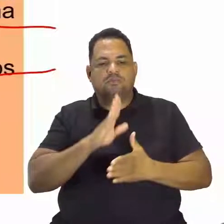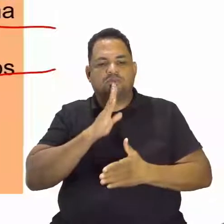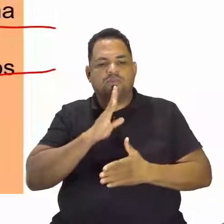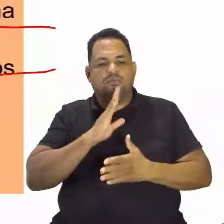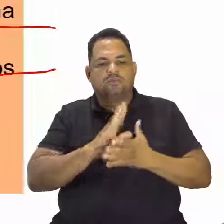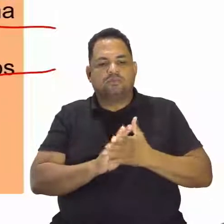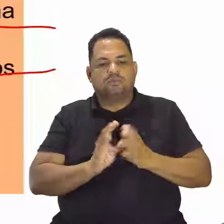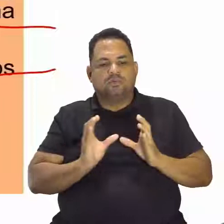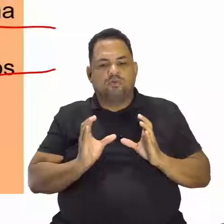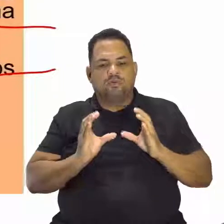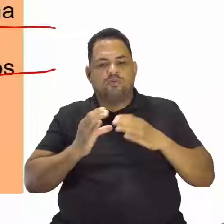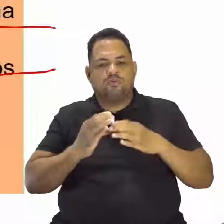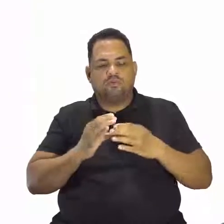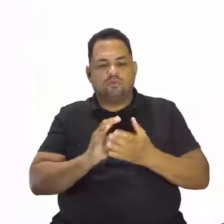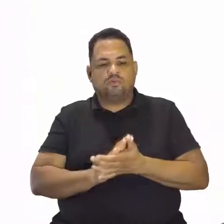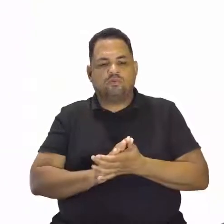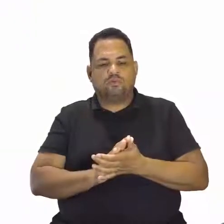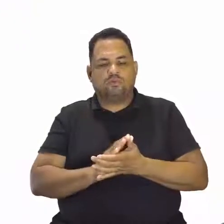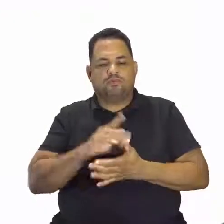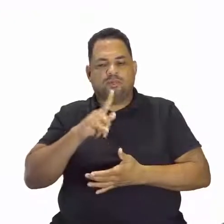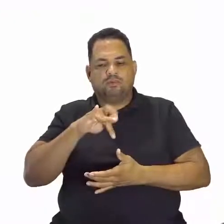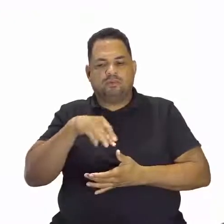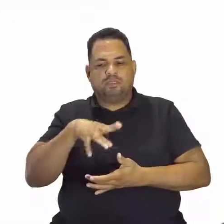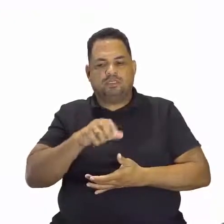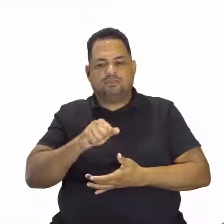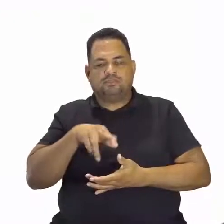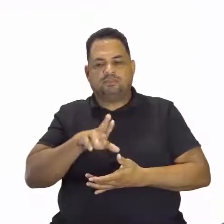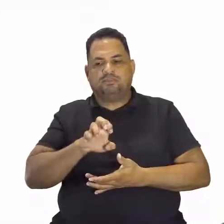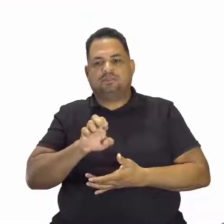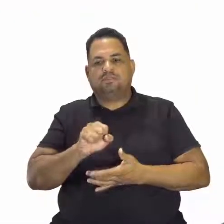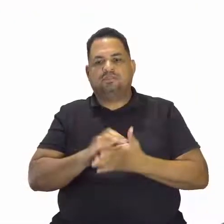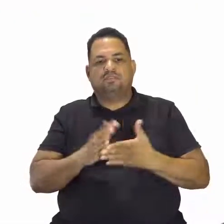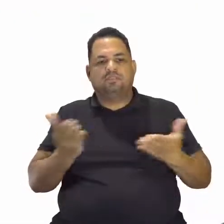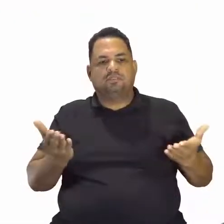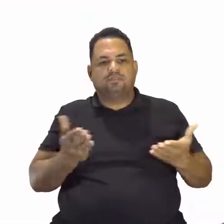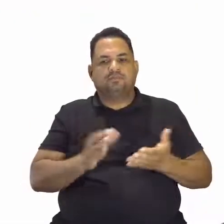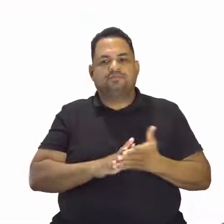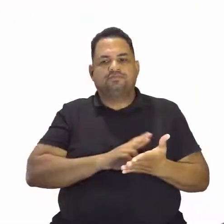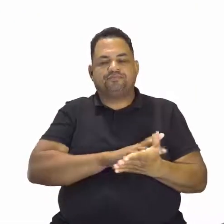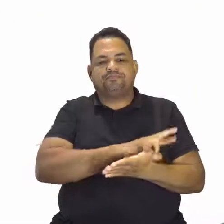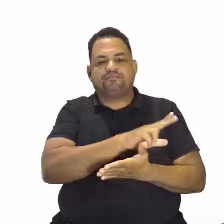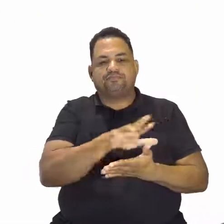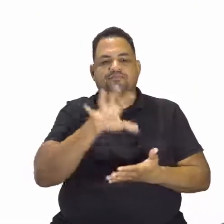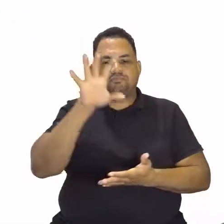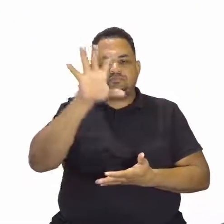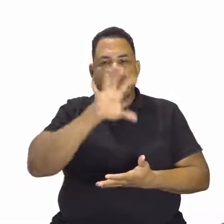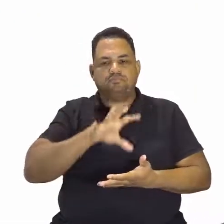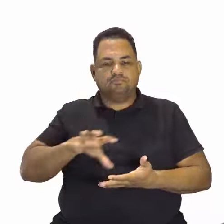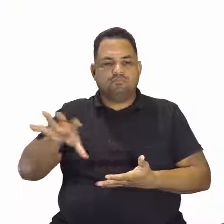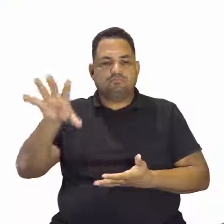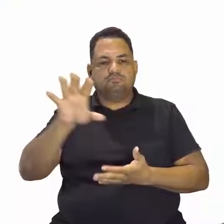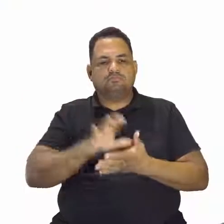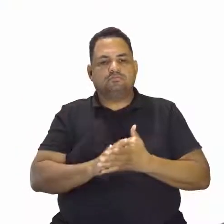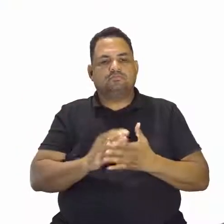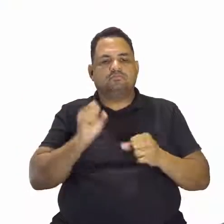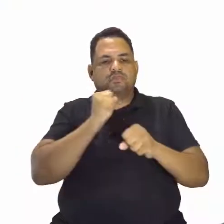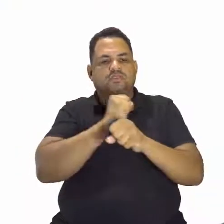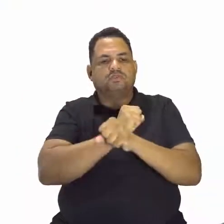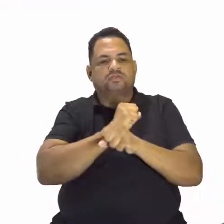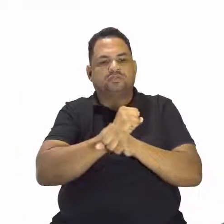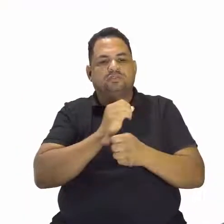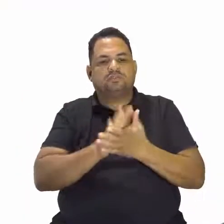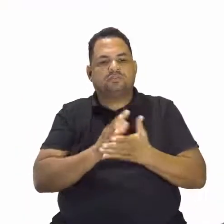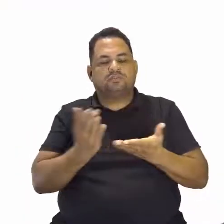conhecido foi o quilombo dos Palmares, né? Então, nas inúmeras regiões do Brasil, os ex-escravos buscavam estratégias